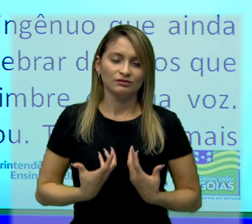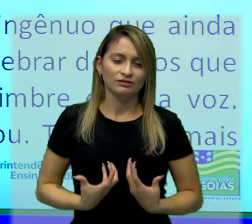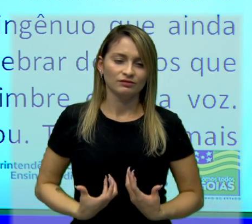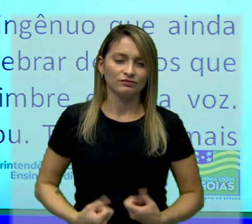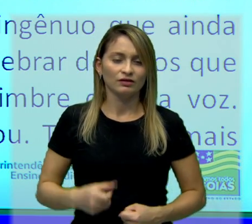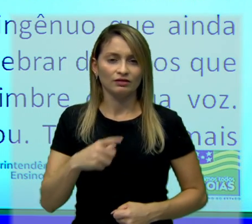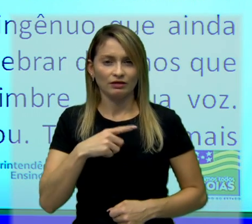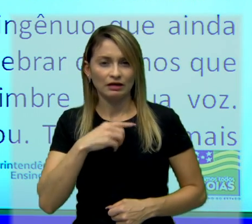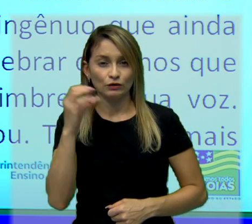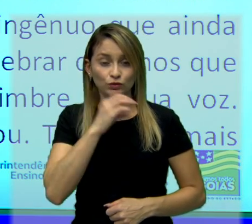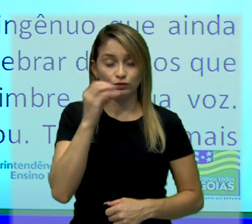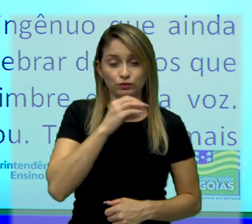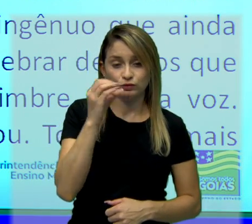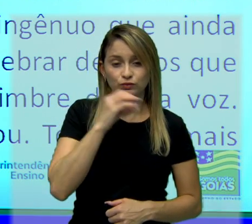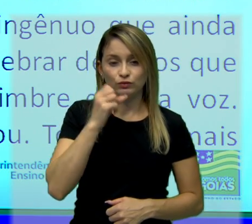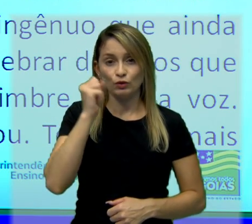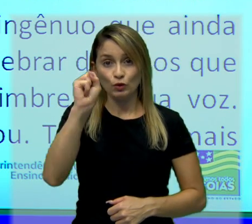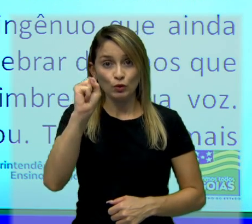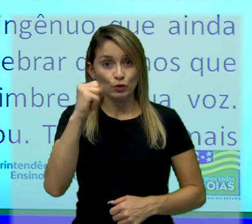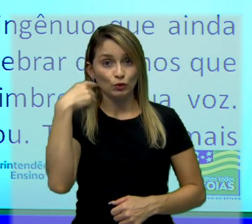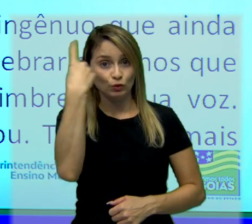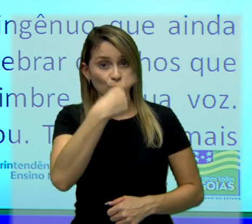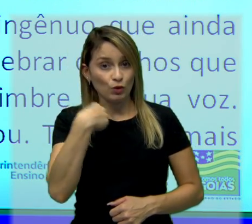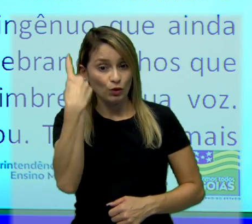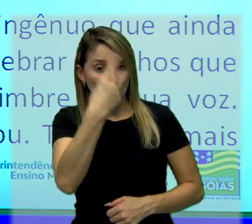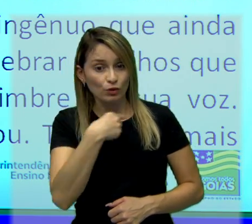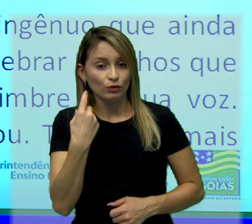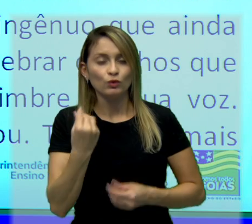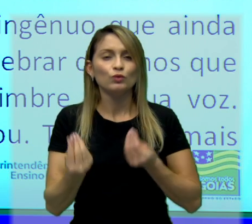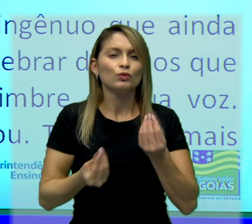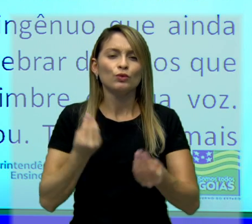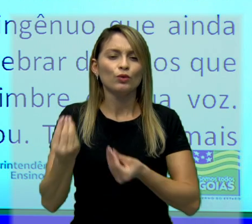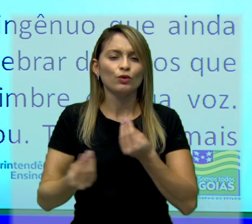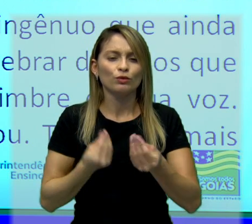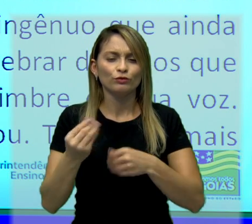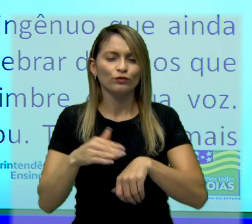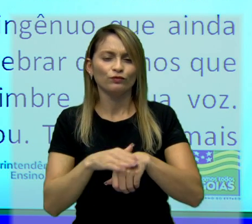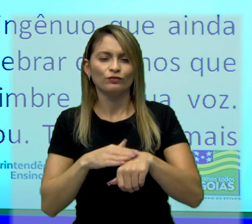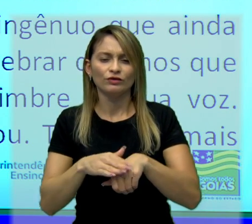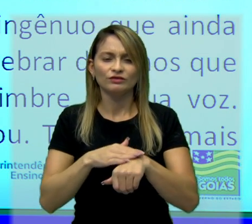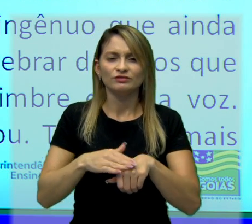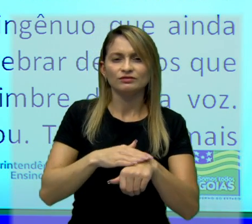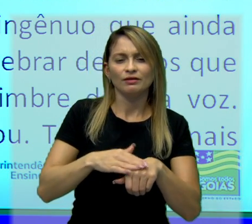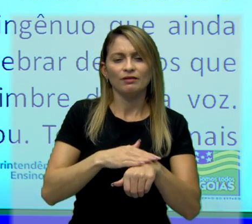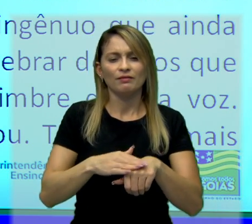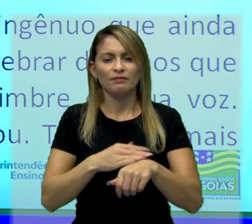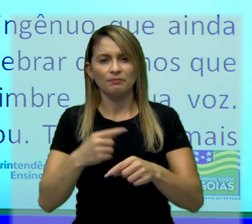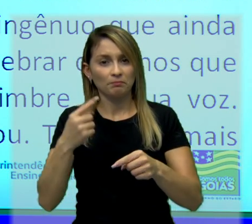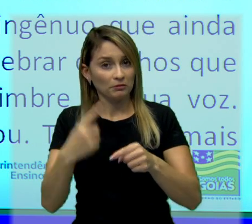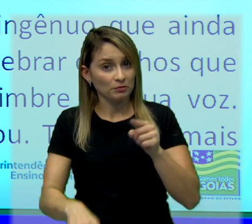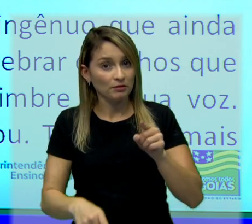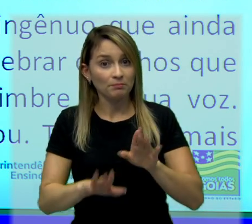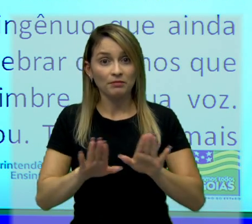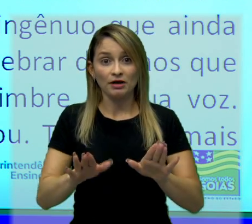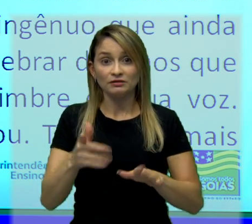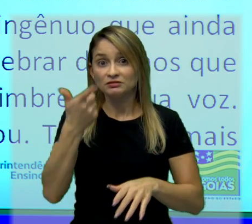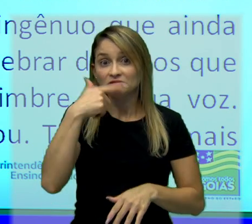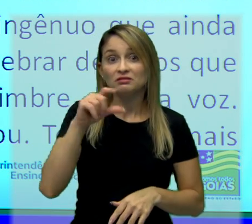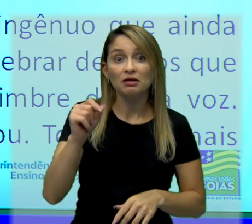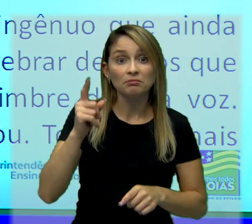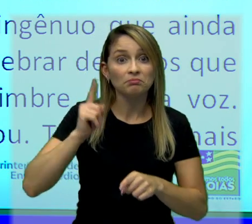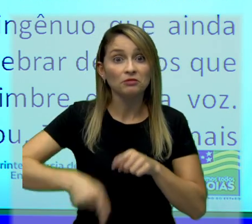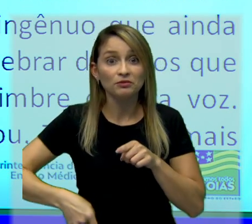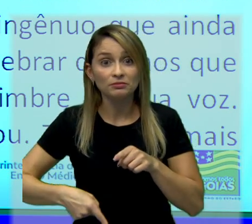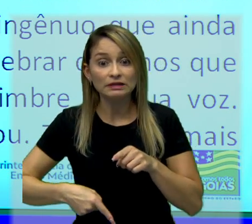fastidioso. Para passar mais rapidamente as 8 horas, havia o remédio, conversar. Era proibido, mas quem ia